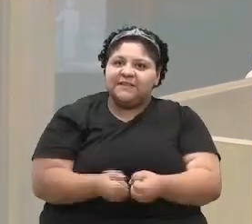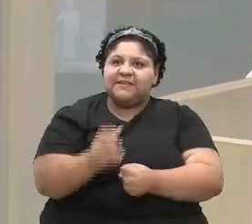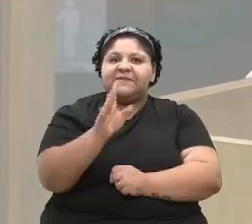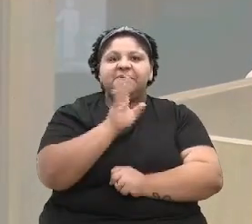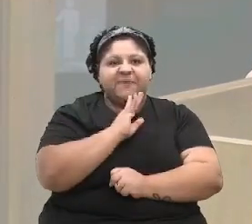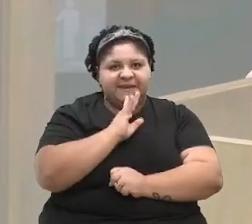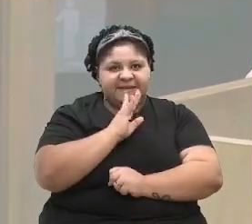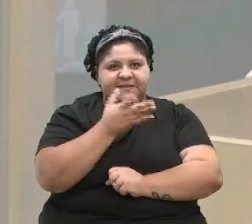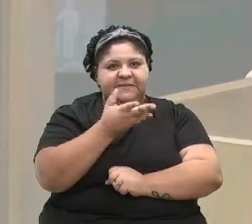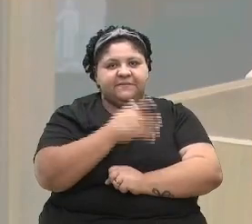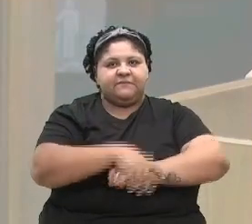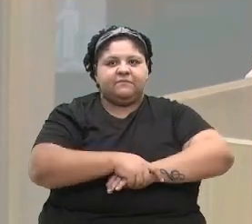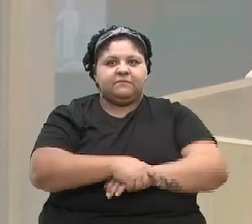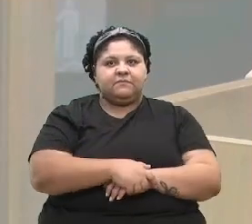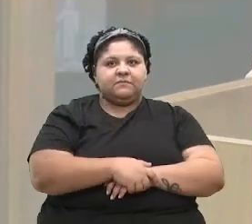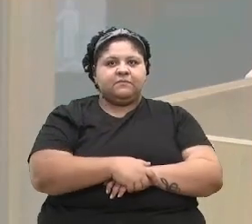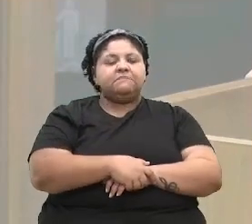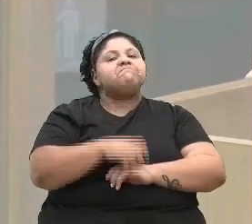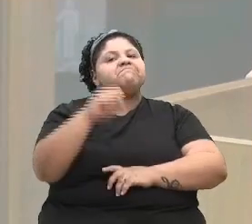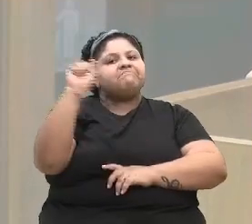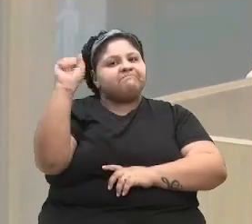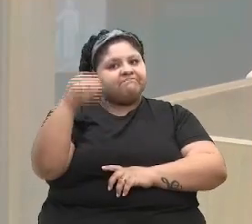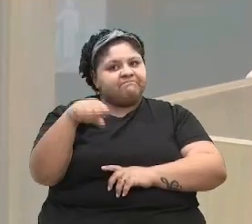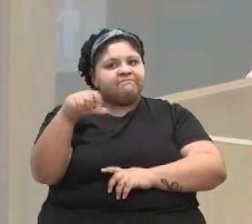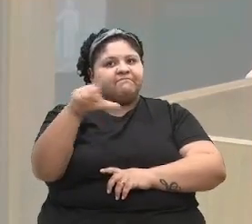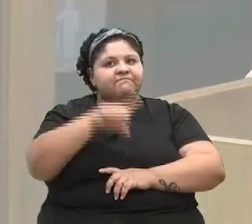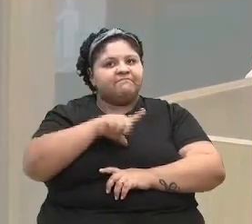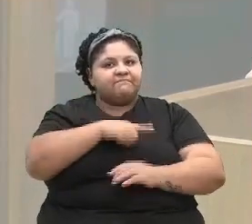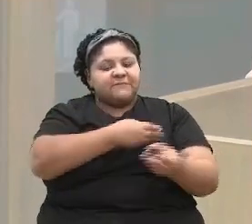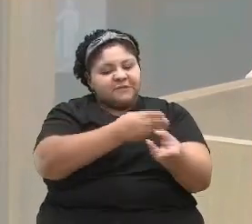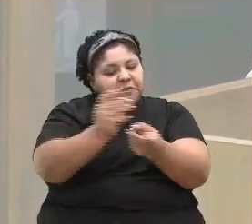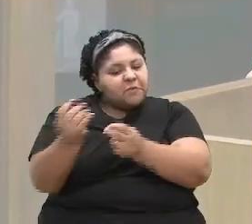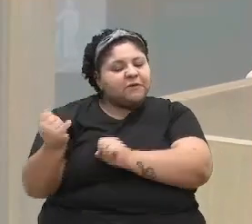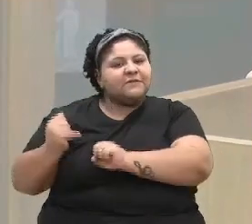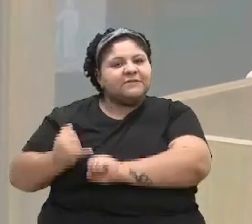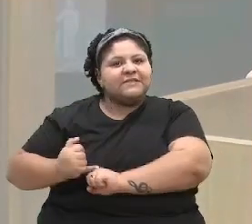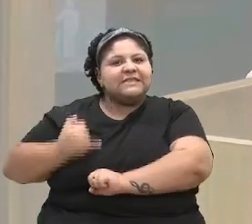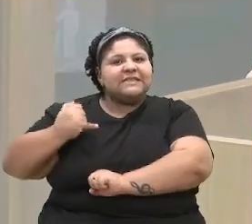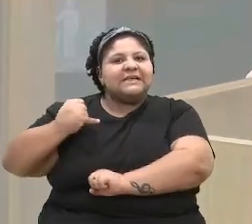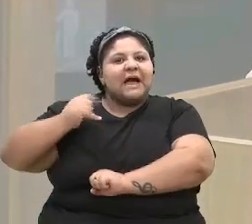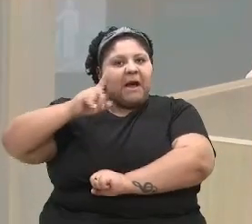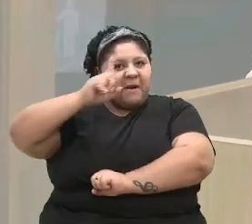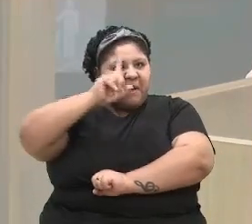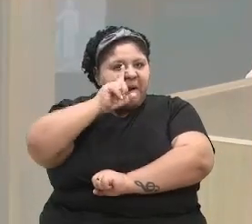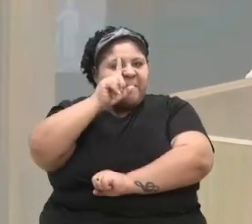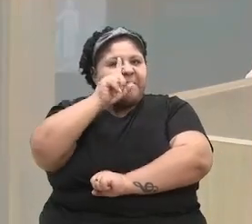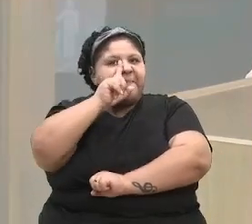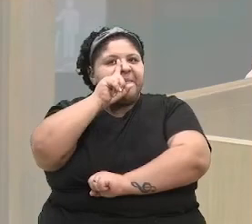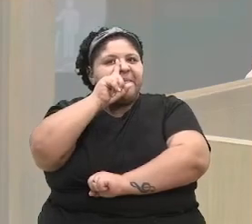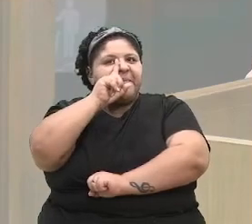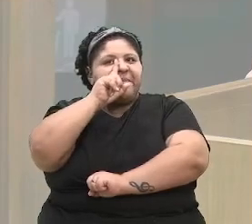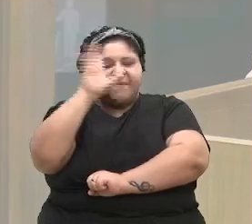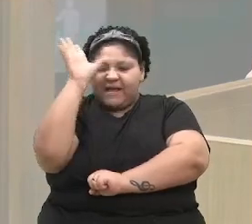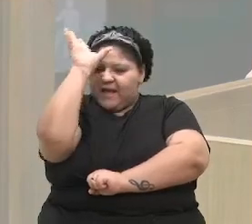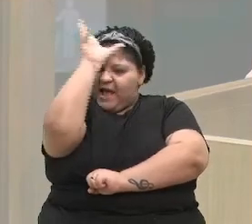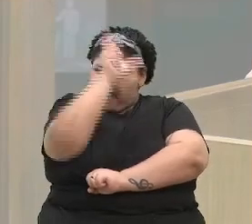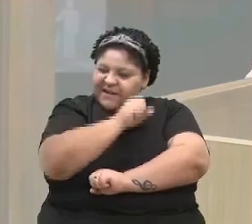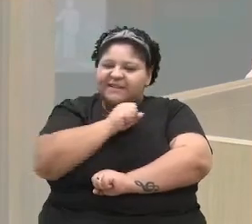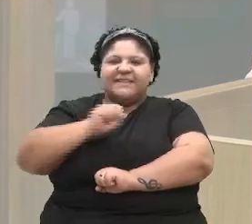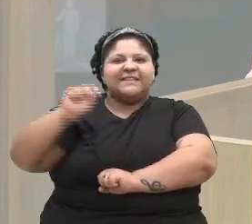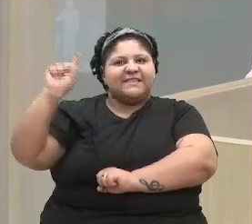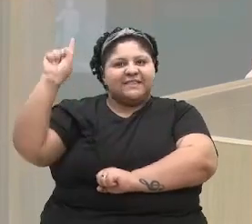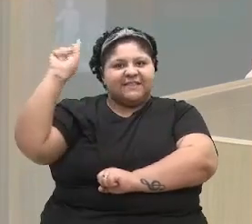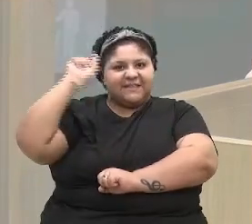conhecem. Sim, eu tenho muito orgulho de ser a mãe dele. Aprendo com ele